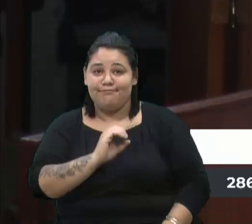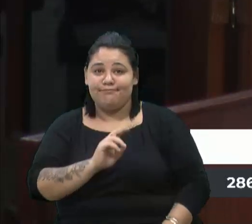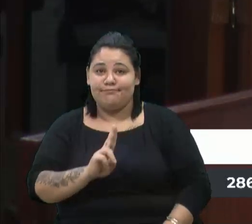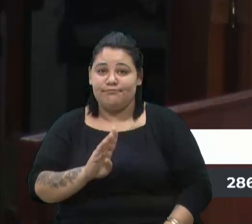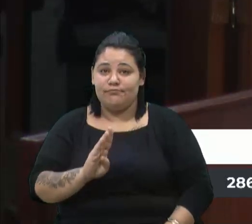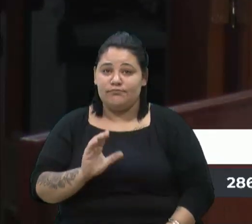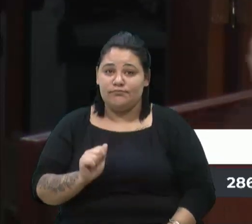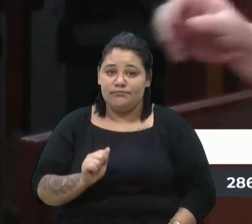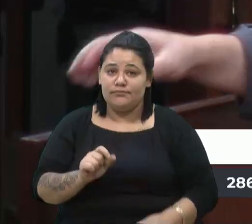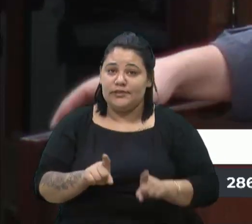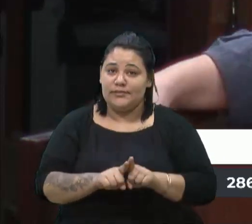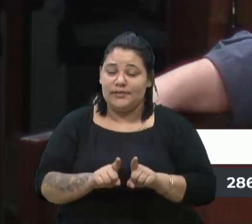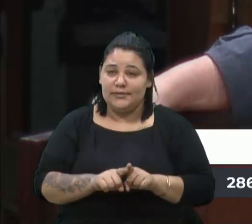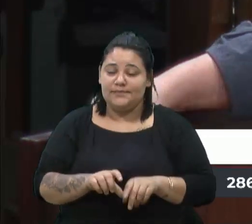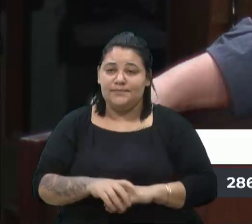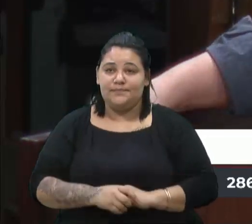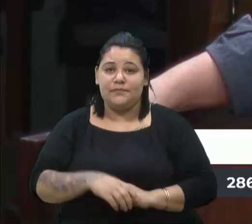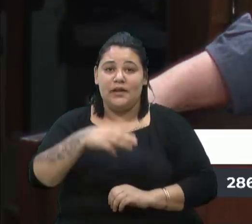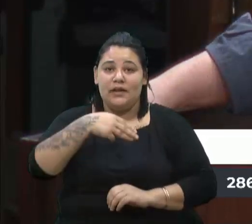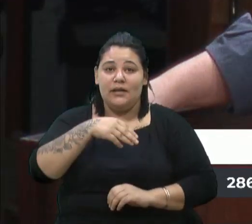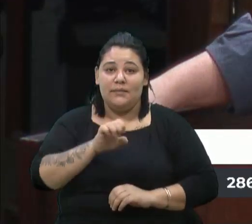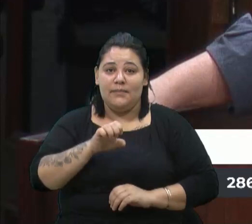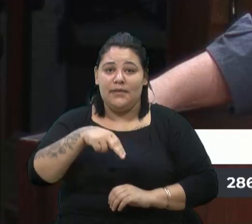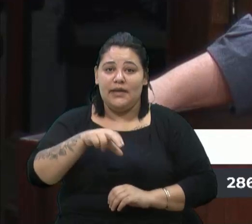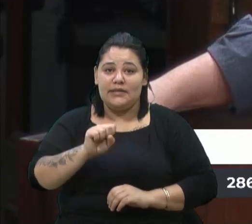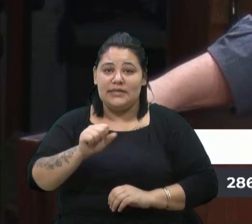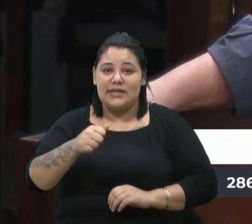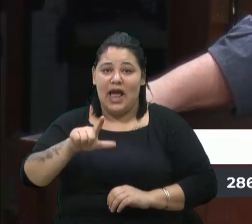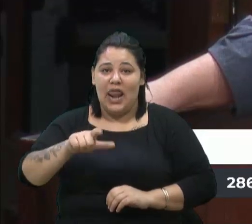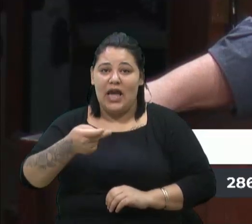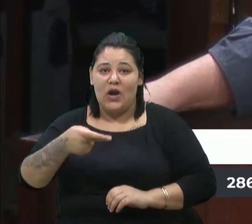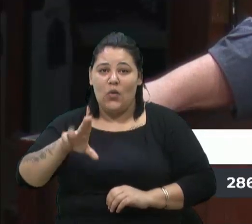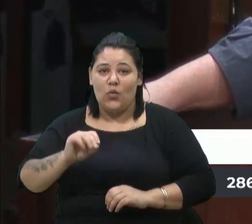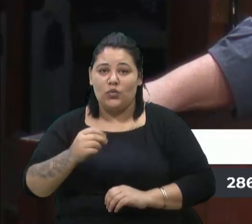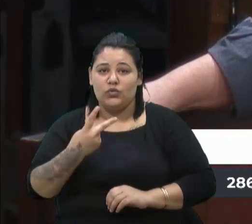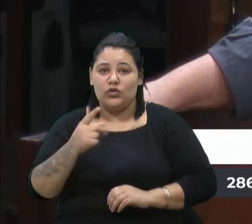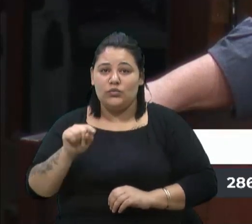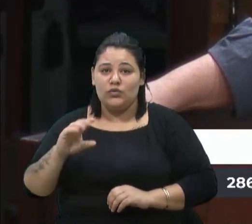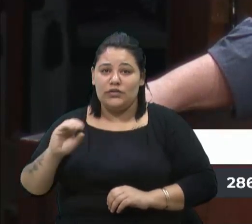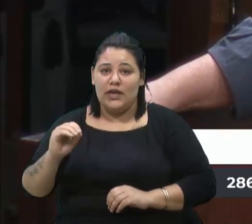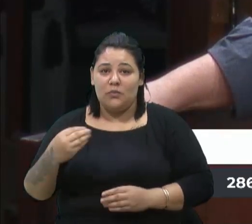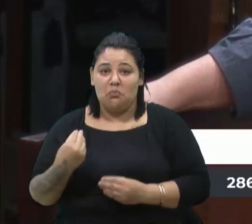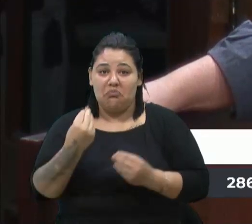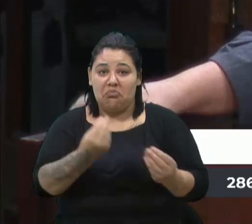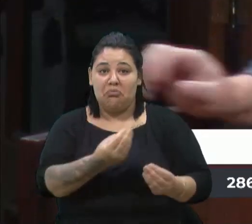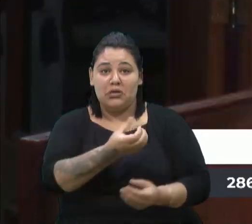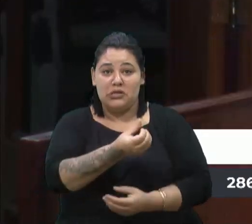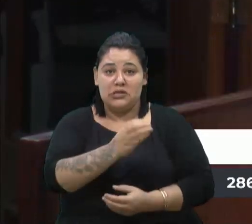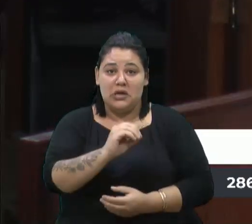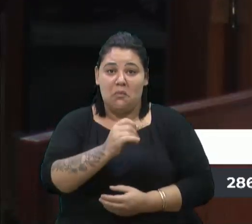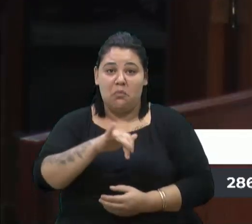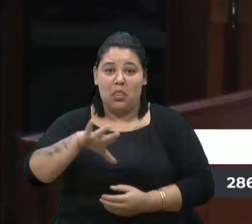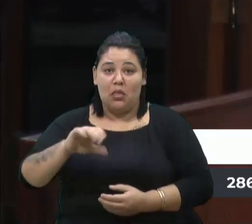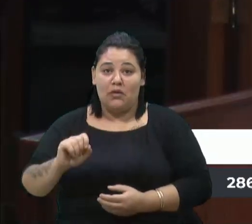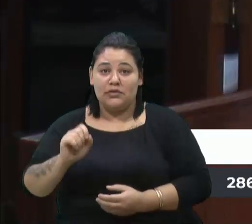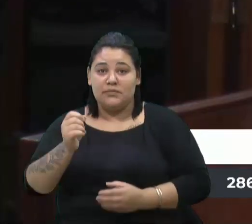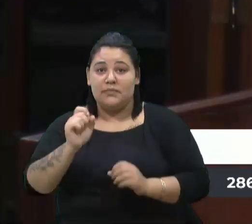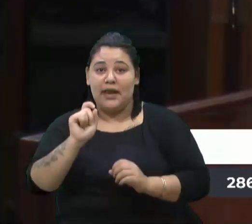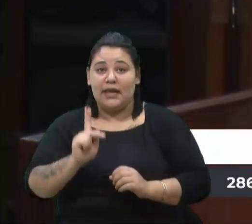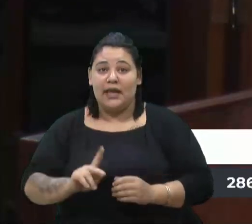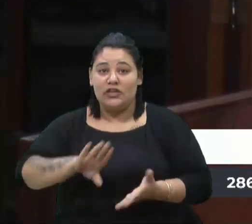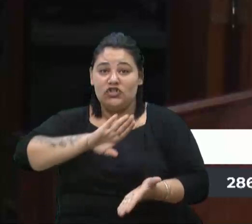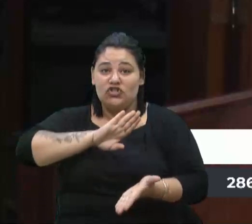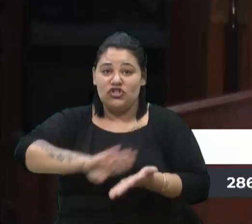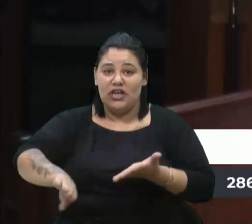mensalão 2.0 ofereceu 60 milhões para quem retirasse a assinatura na cpmi